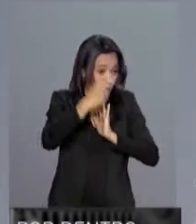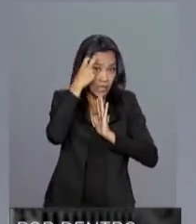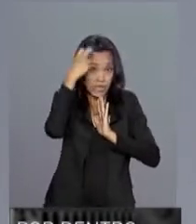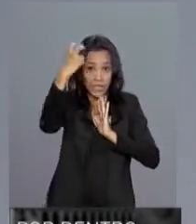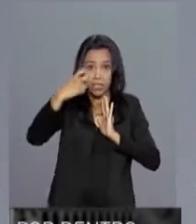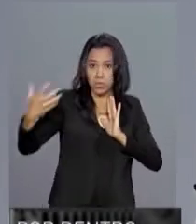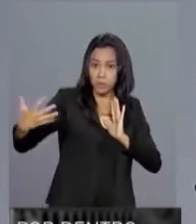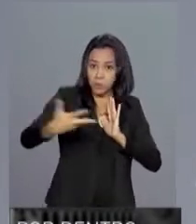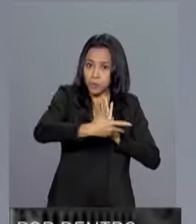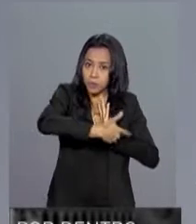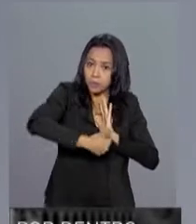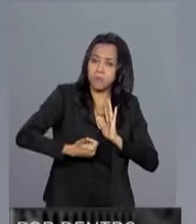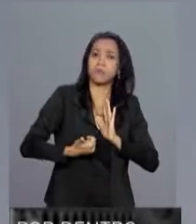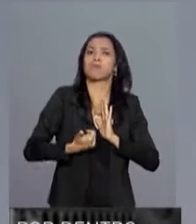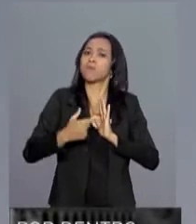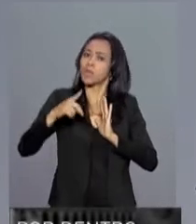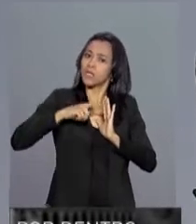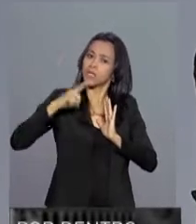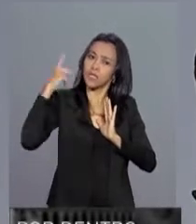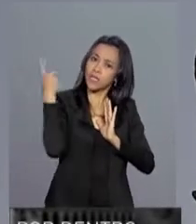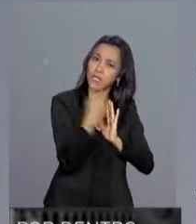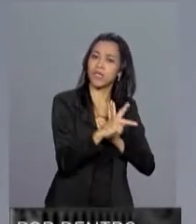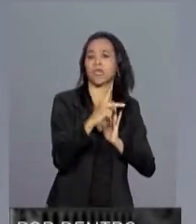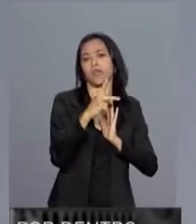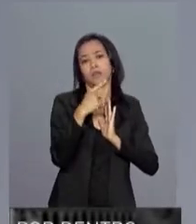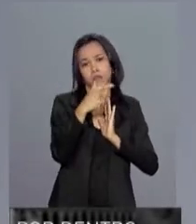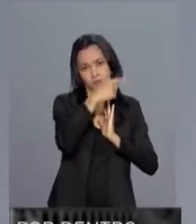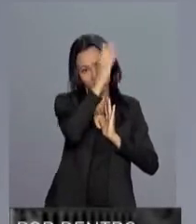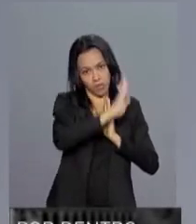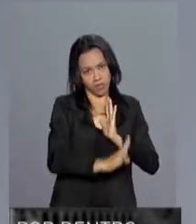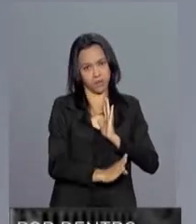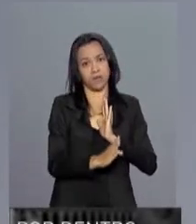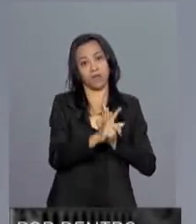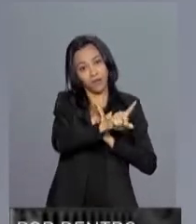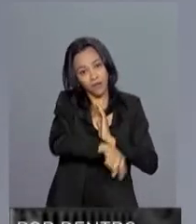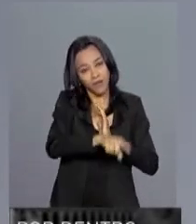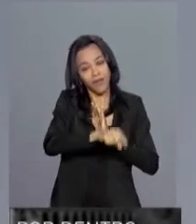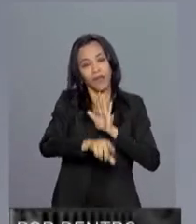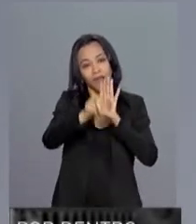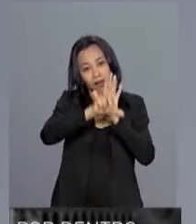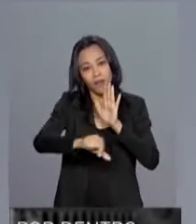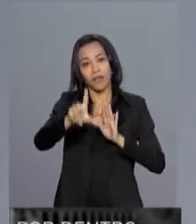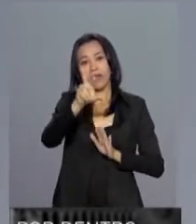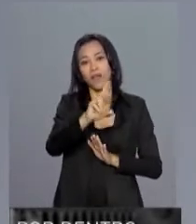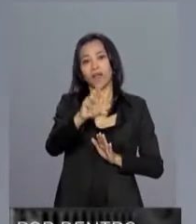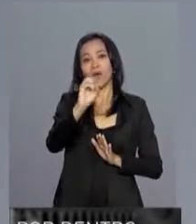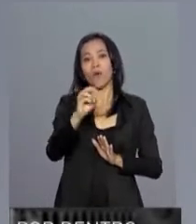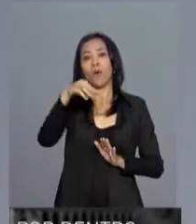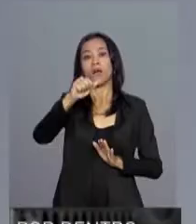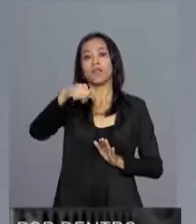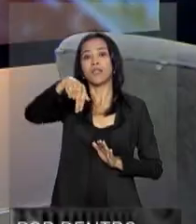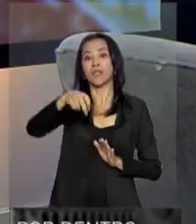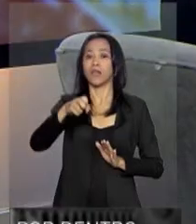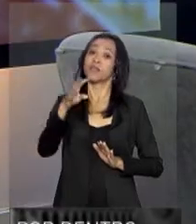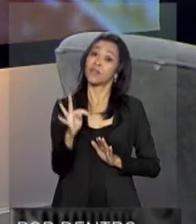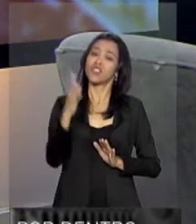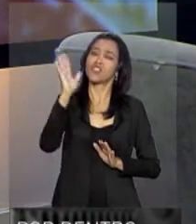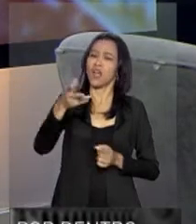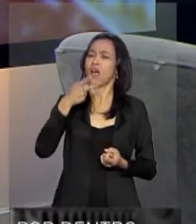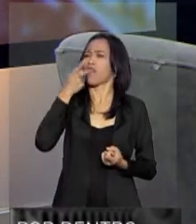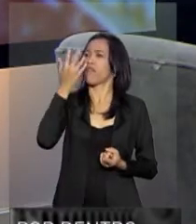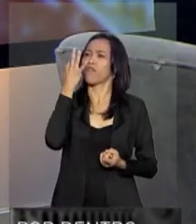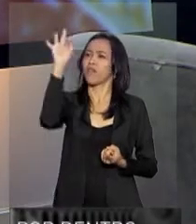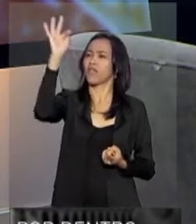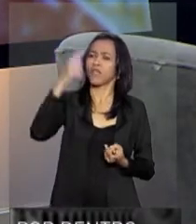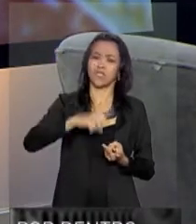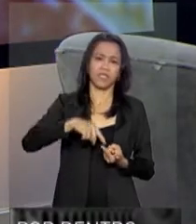eficiente tão eficaz quanto vocês têm lá no brasil que é a a alegoria e já ouvi isso na frança já ouvi isso